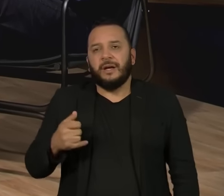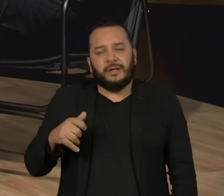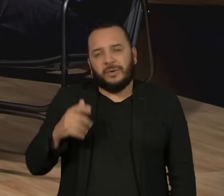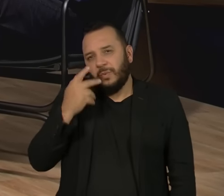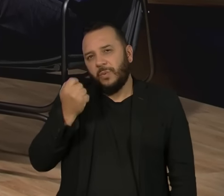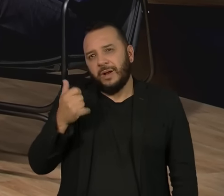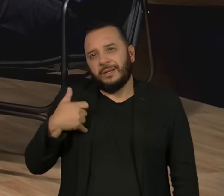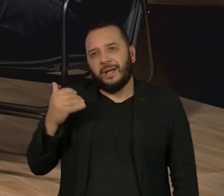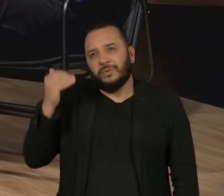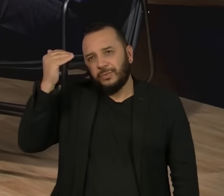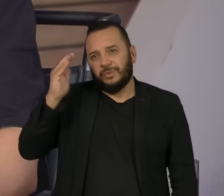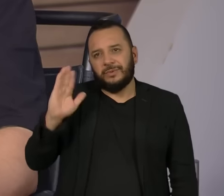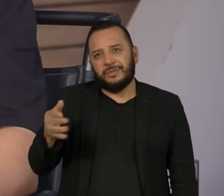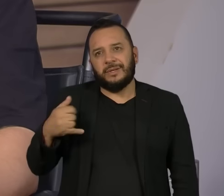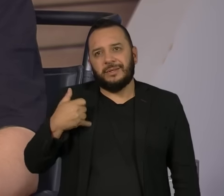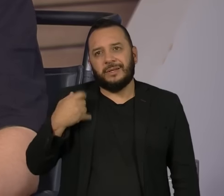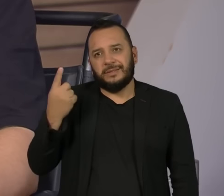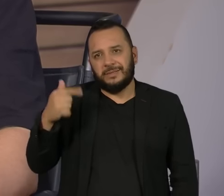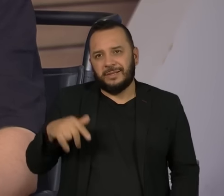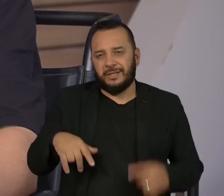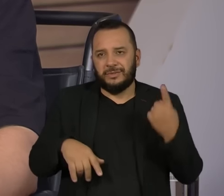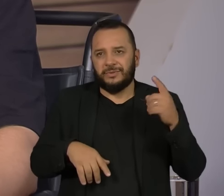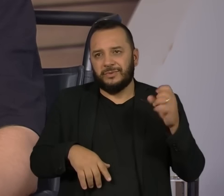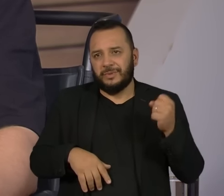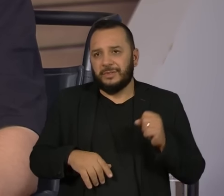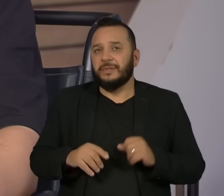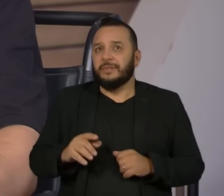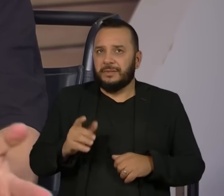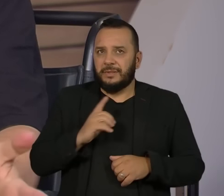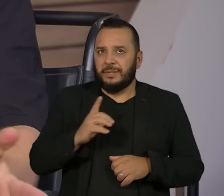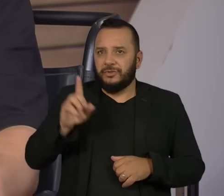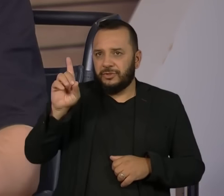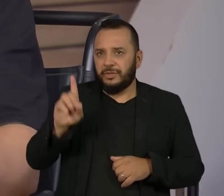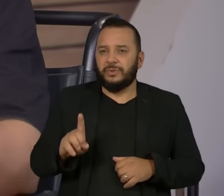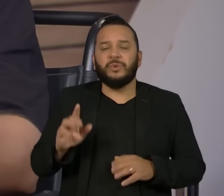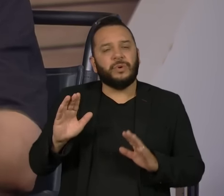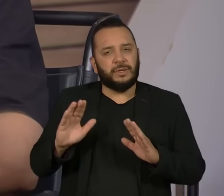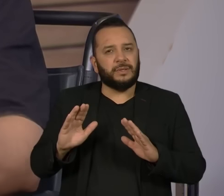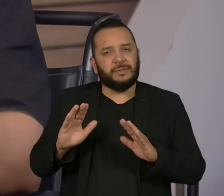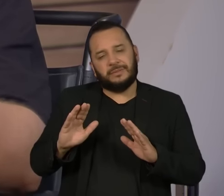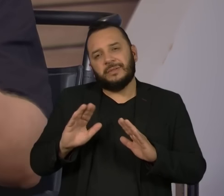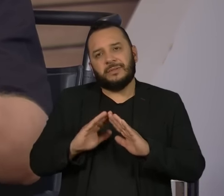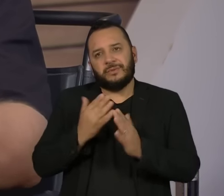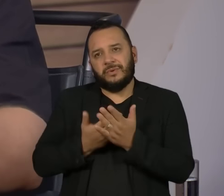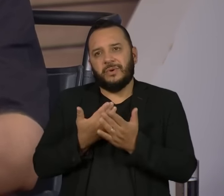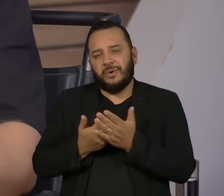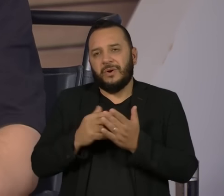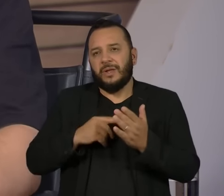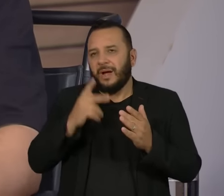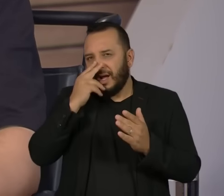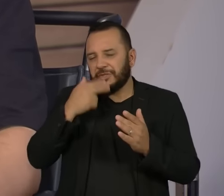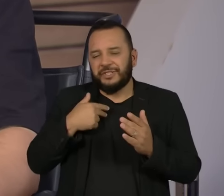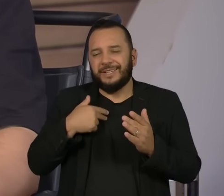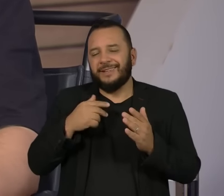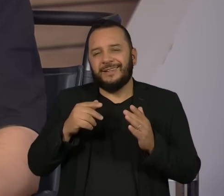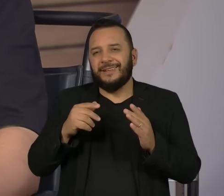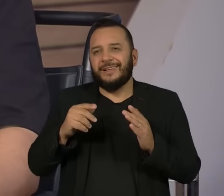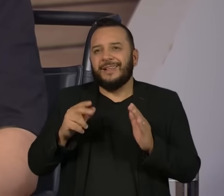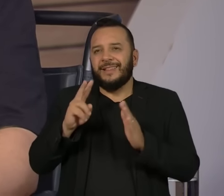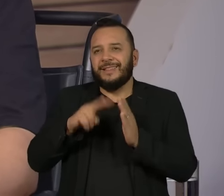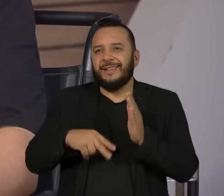17 ou 18 anos, não é? A direção da escola, acho que leu uma sinopse, ou leu o título, ou qualquer coisa do